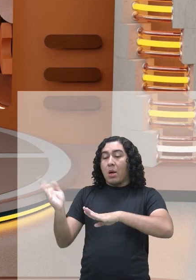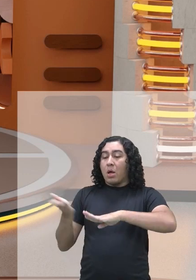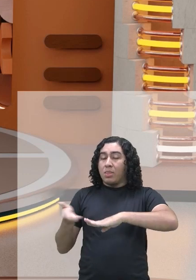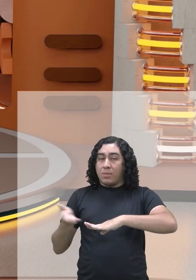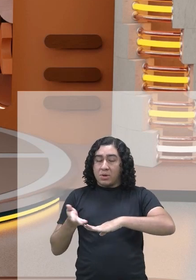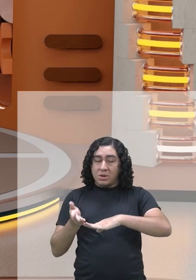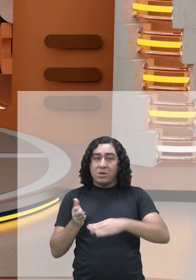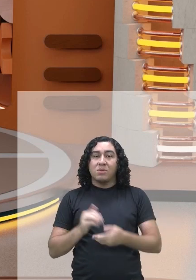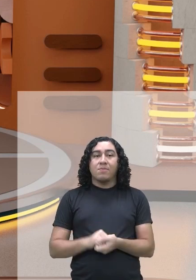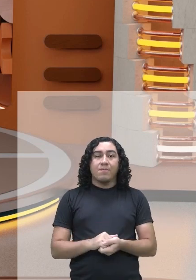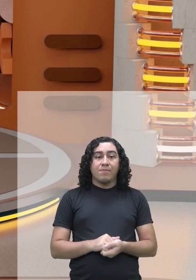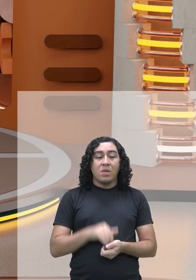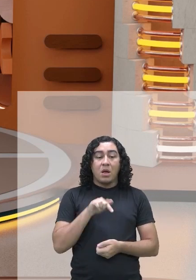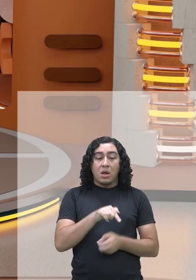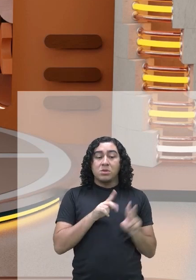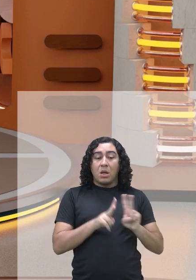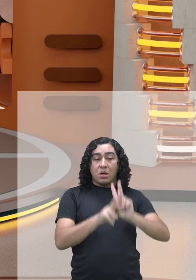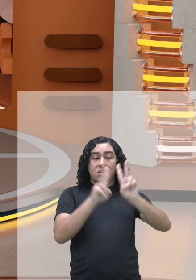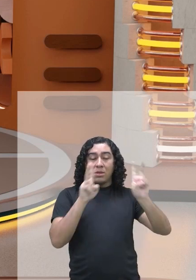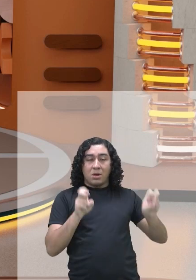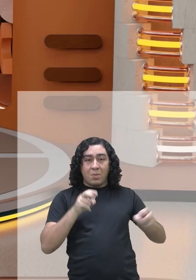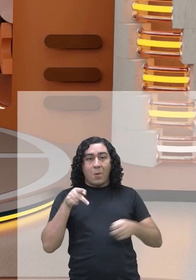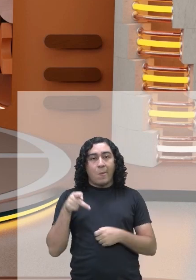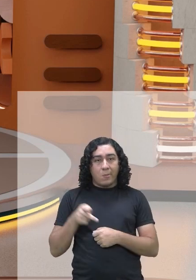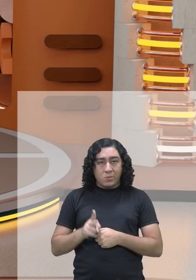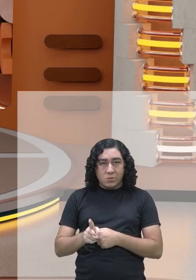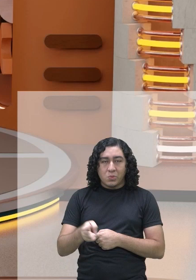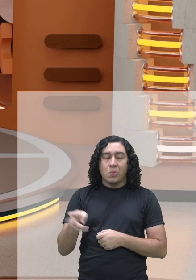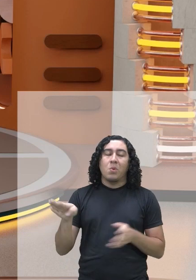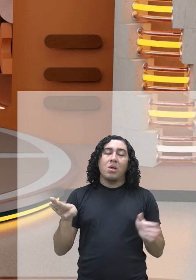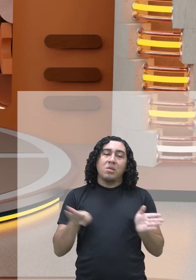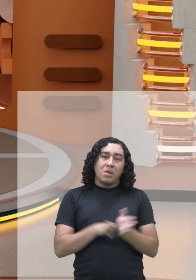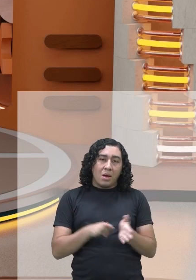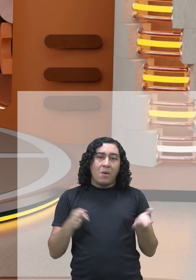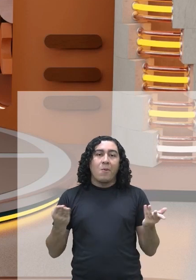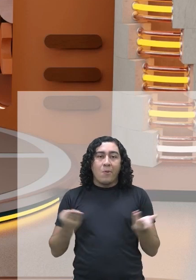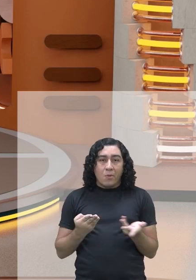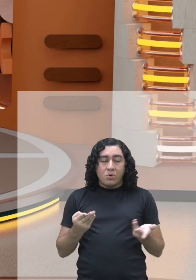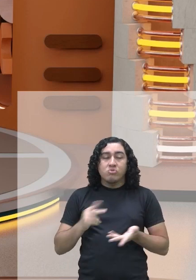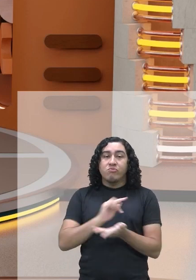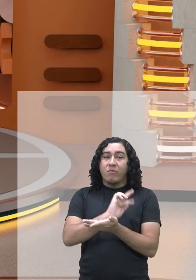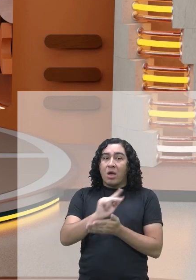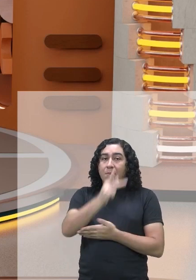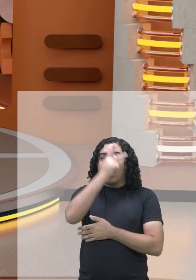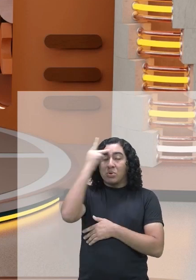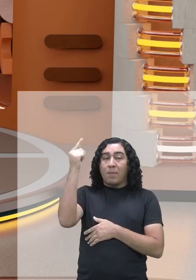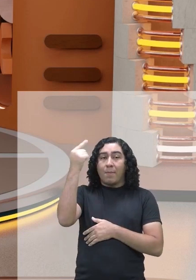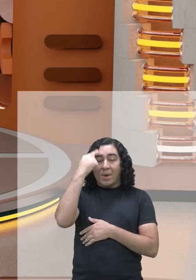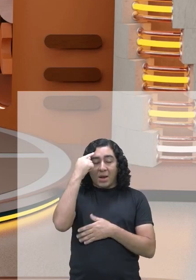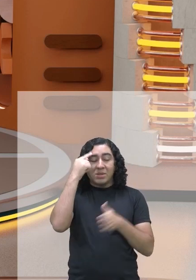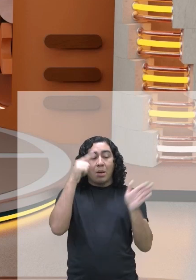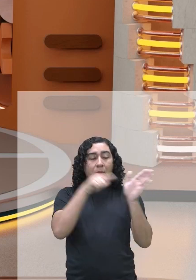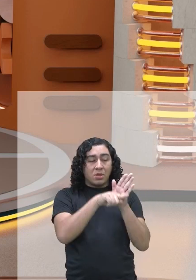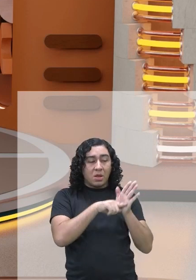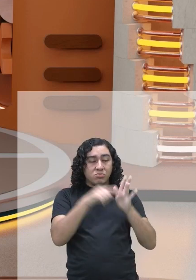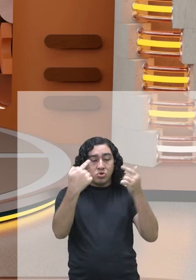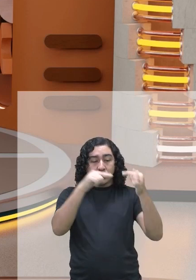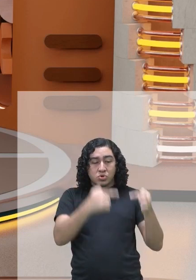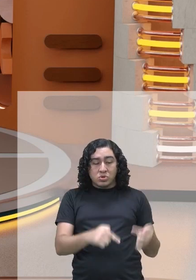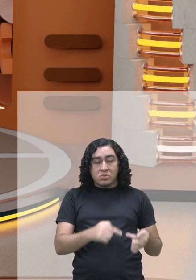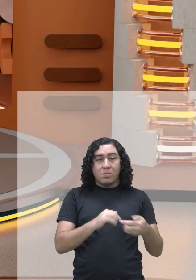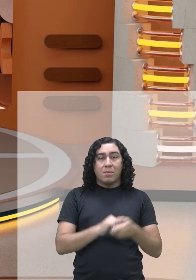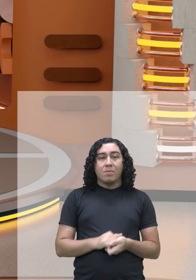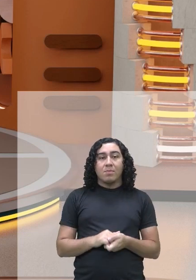contemporaneidade, este tema continua sendo pensado, pesquisado e discutido. Mas